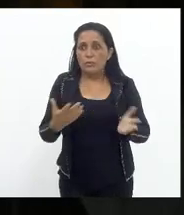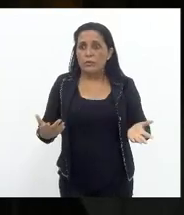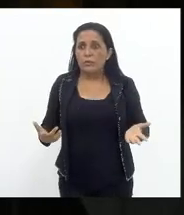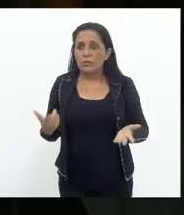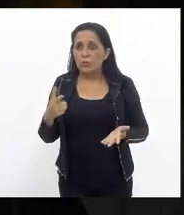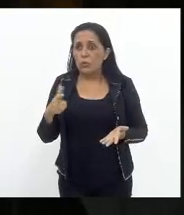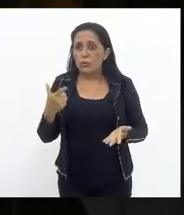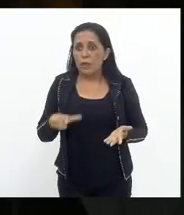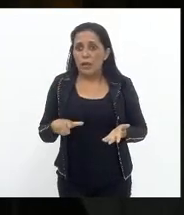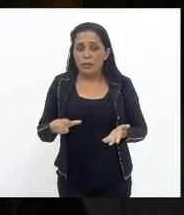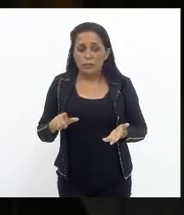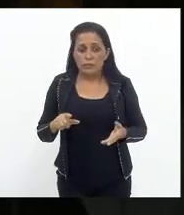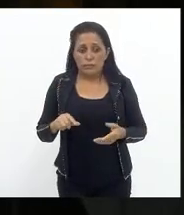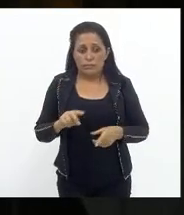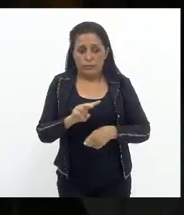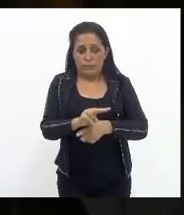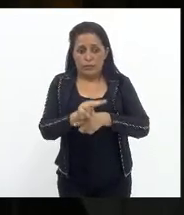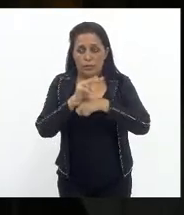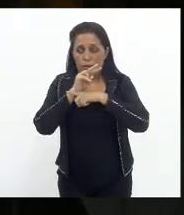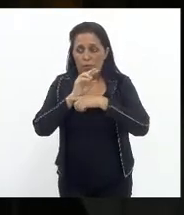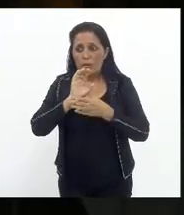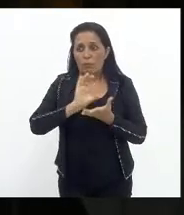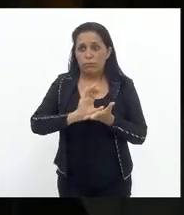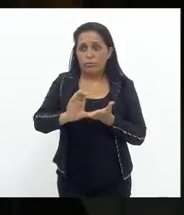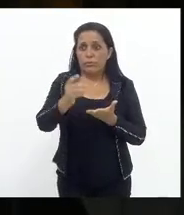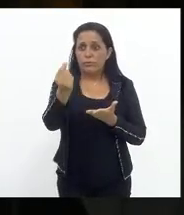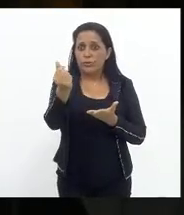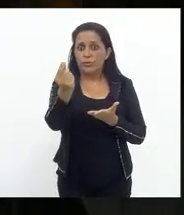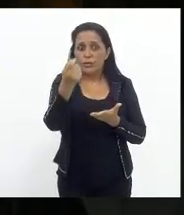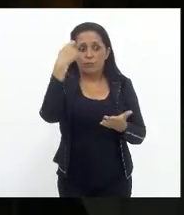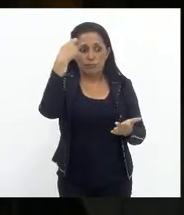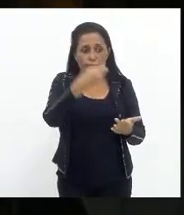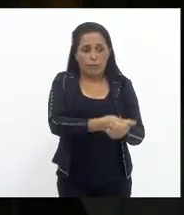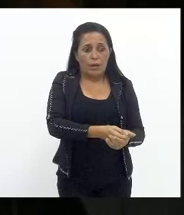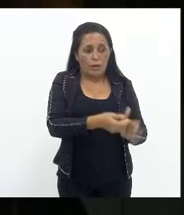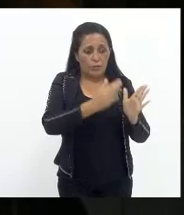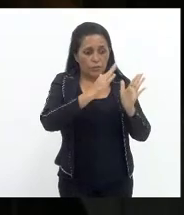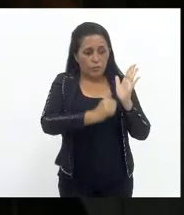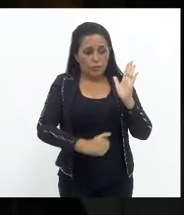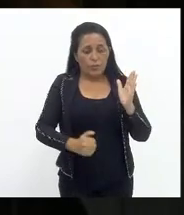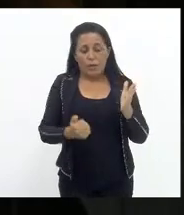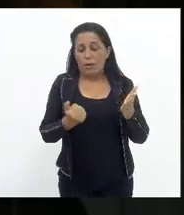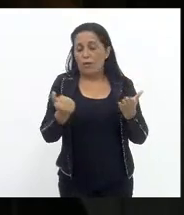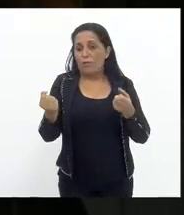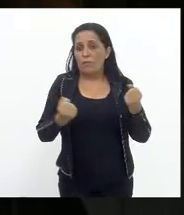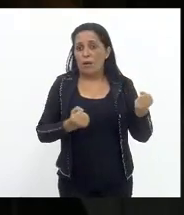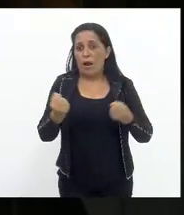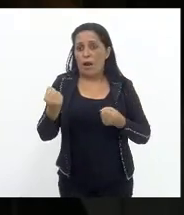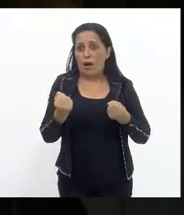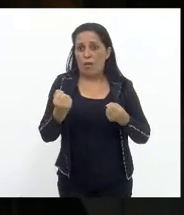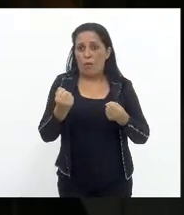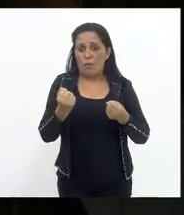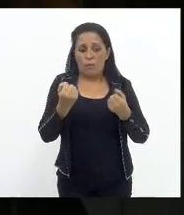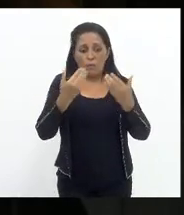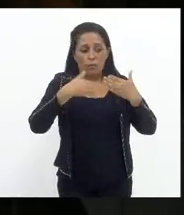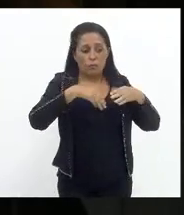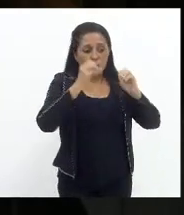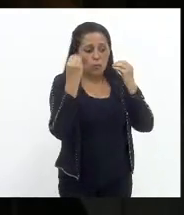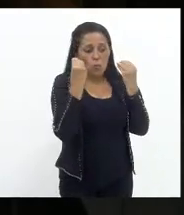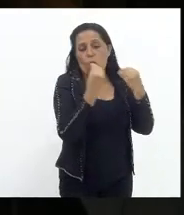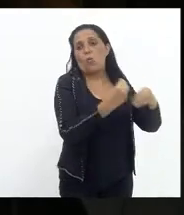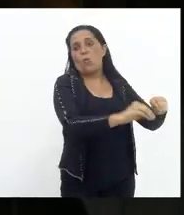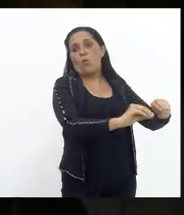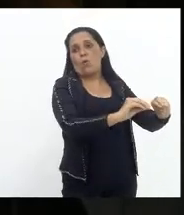não tem recursos para isso, para retirar o veículo do depósito,